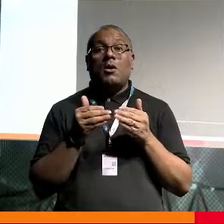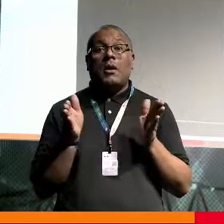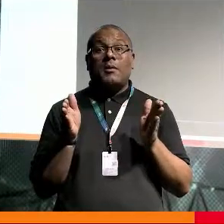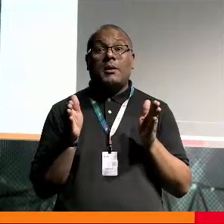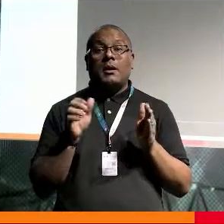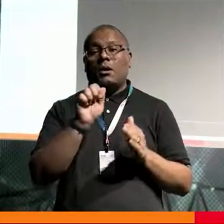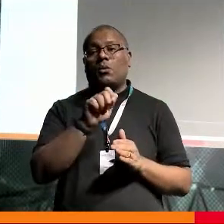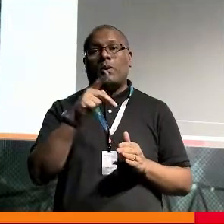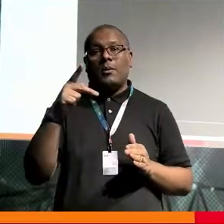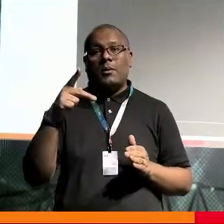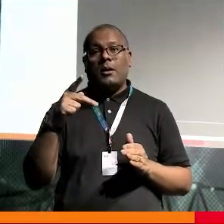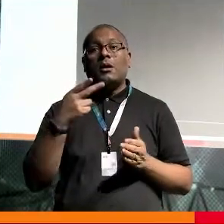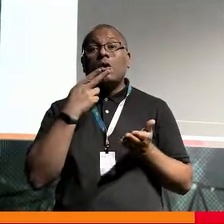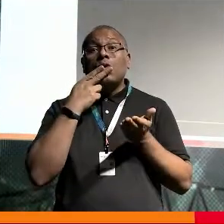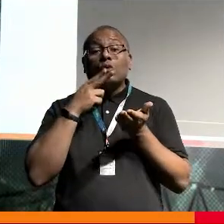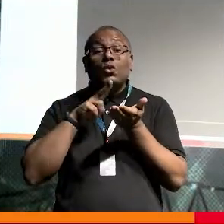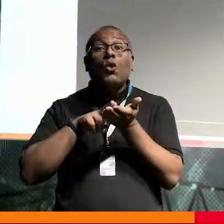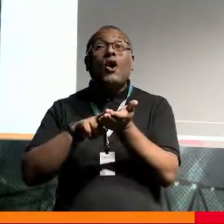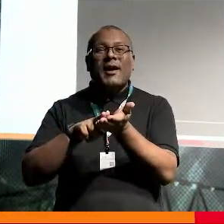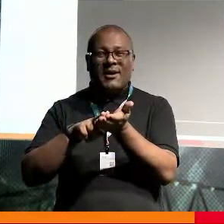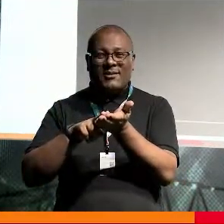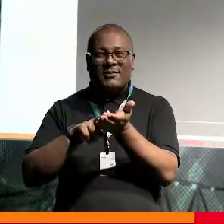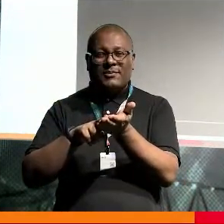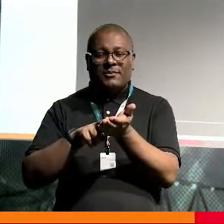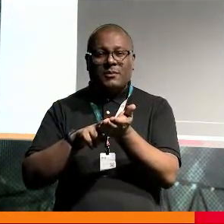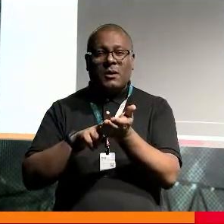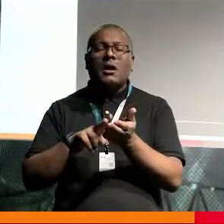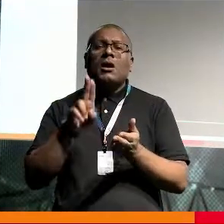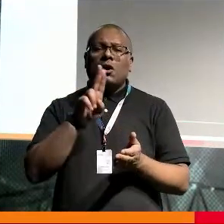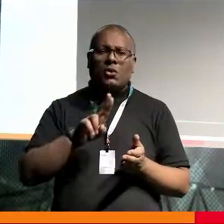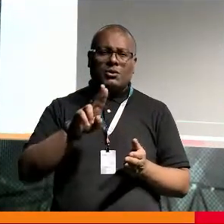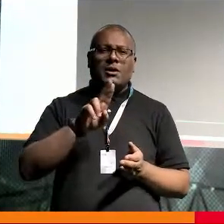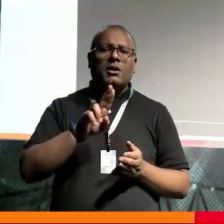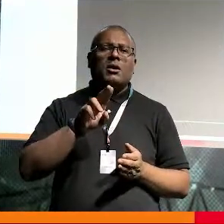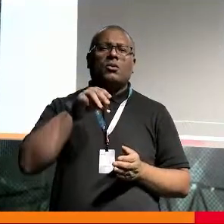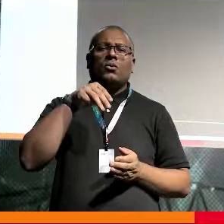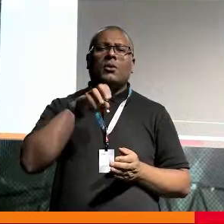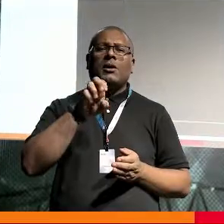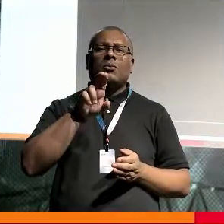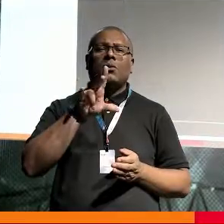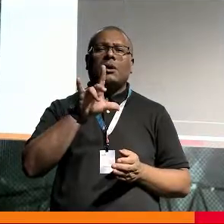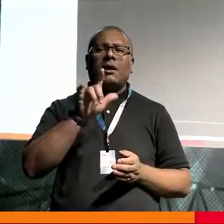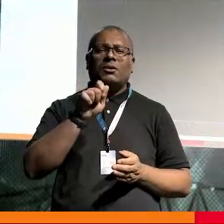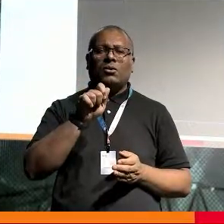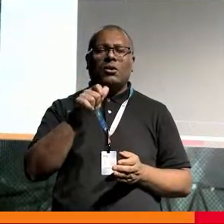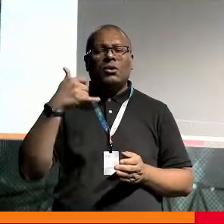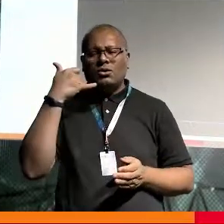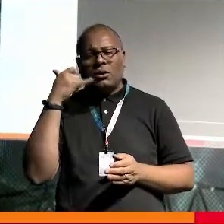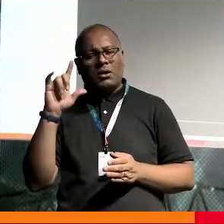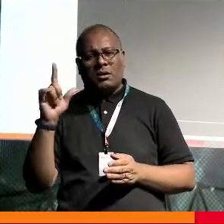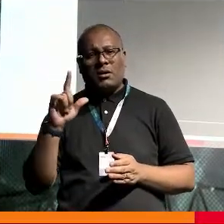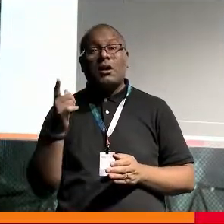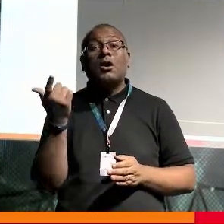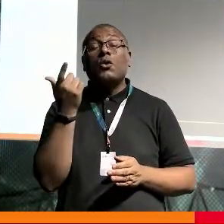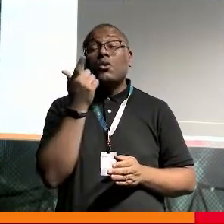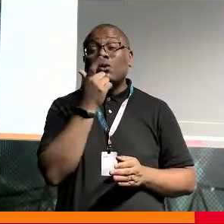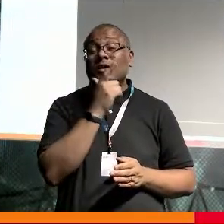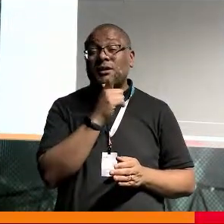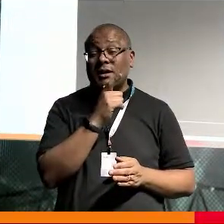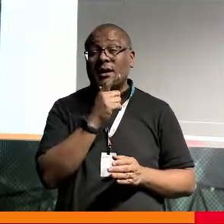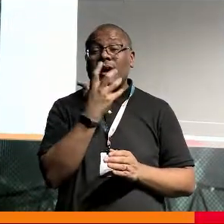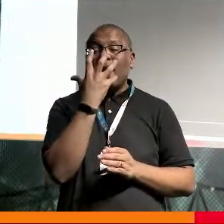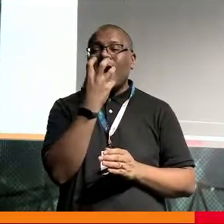o aplicativo do Correio. Aqui eu usei pelo emulador, não usei no meu smartphone. E eu escolhi a opção Record, que é aquela